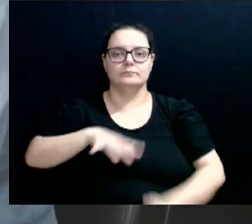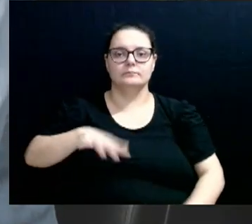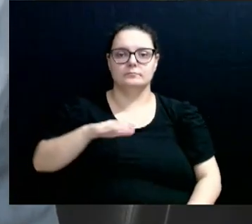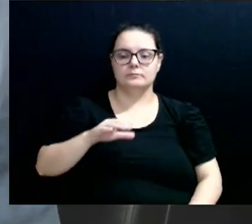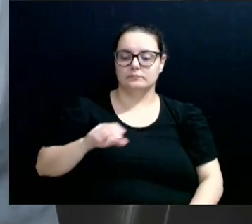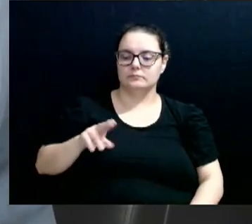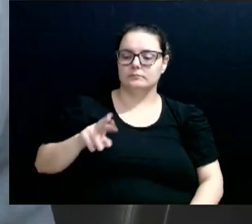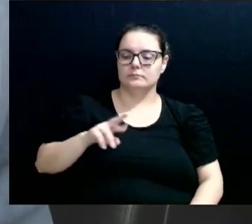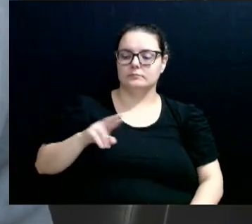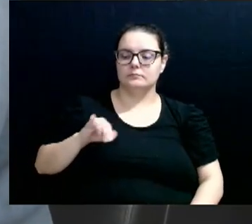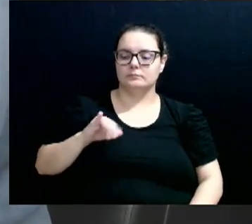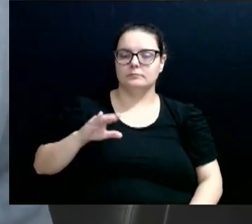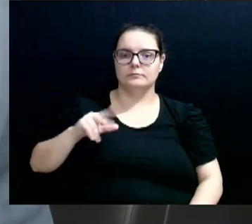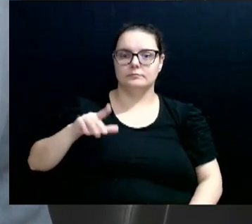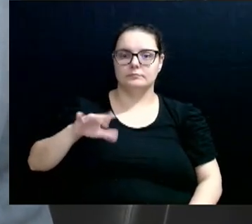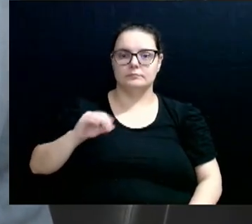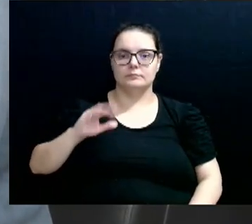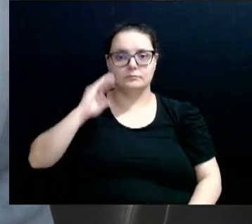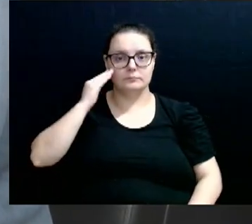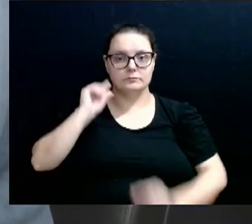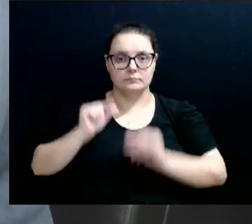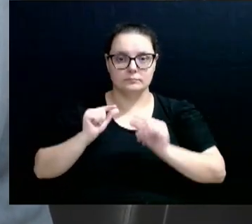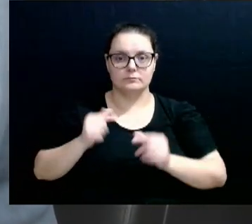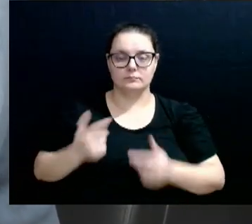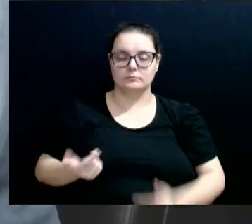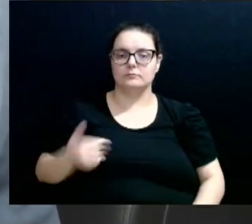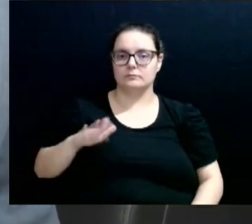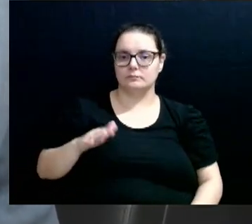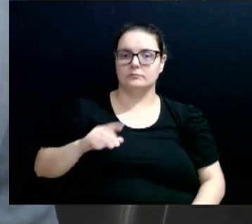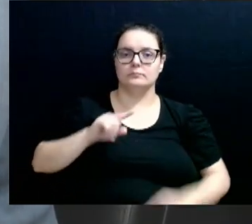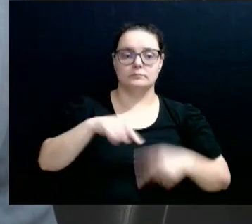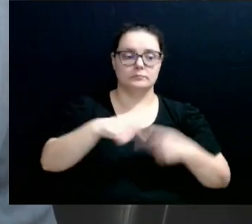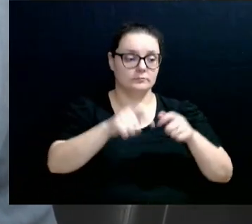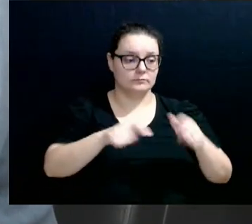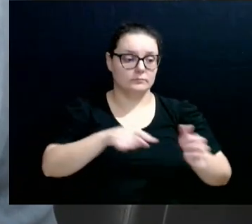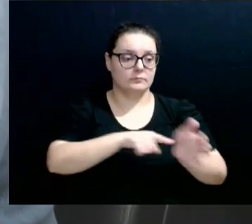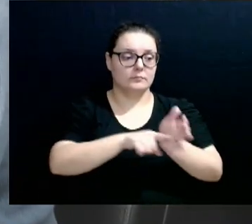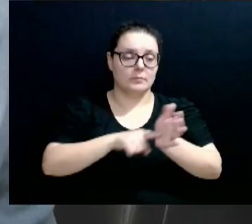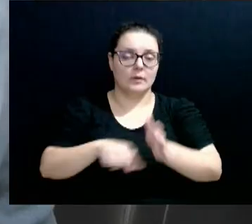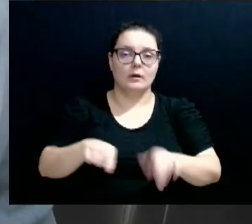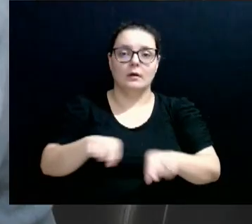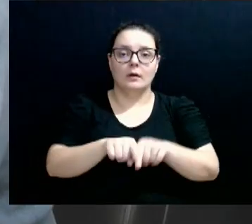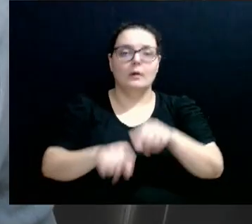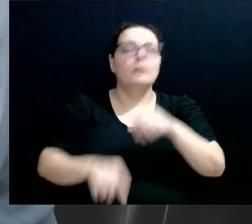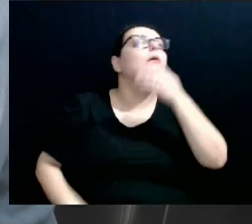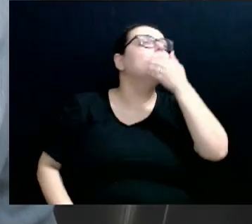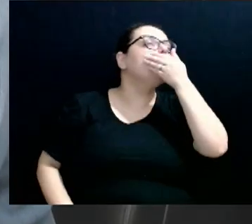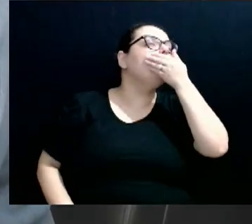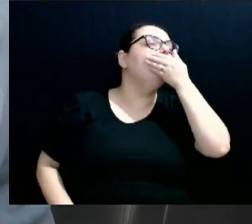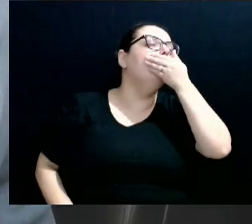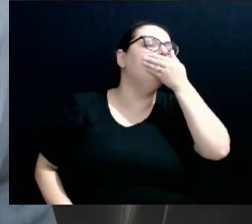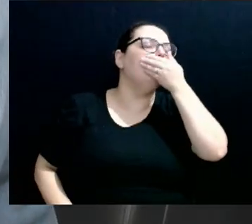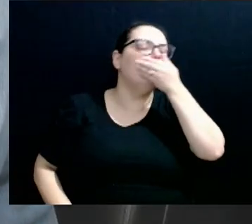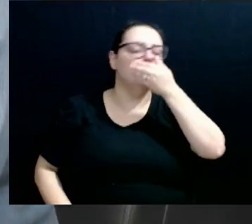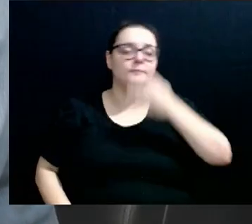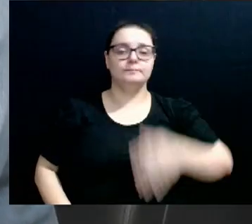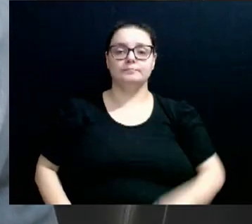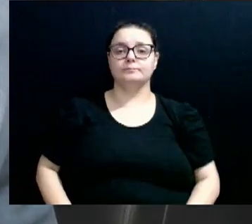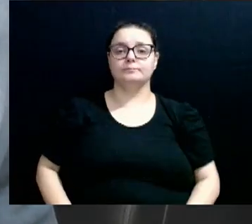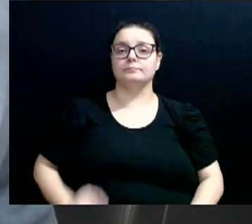isso. Outras pessoas também pesquisaram. O que eu acho que me ajudou?